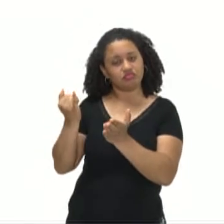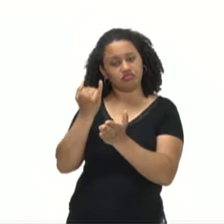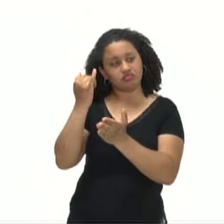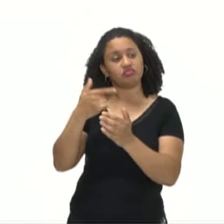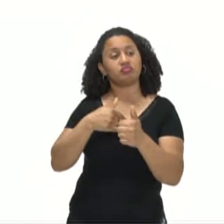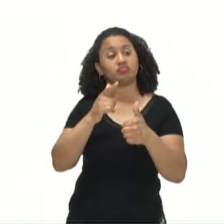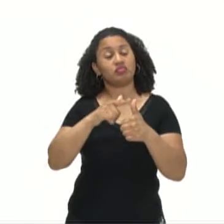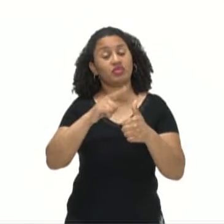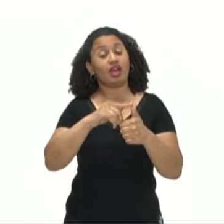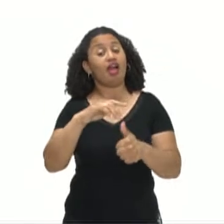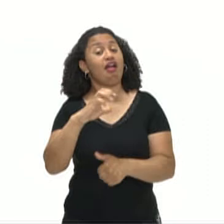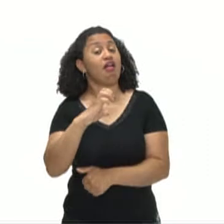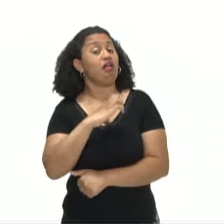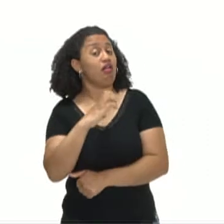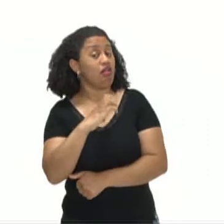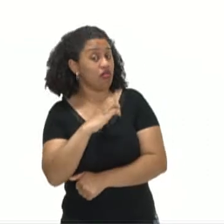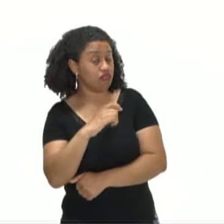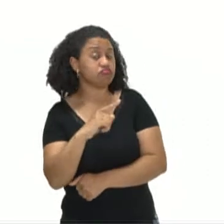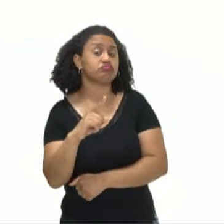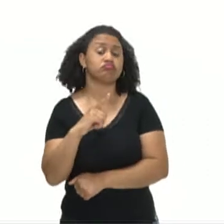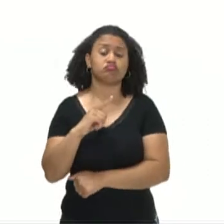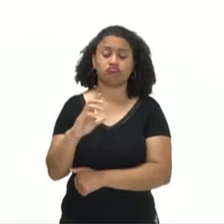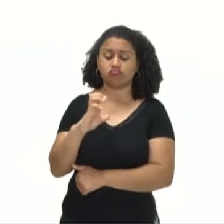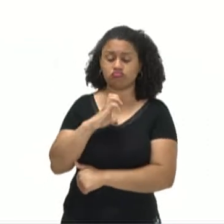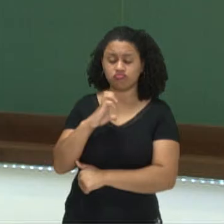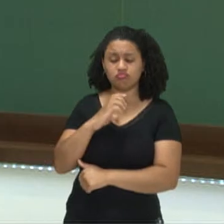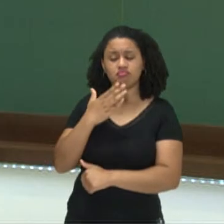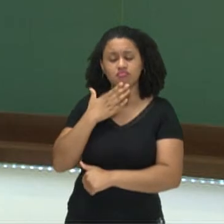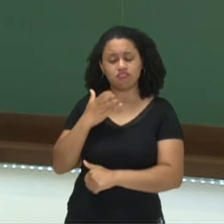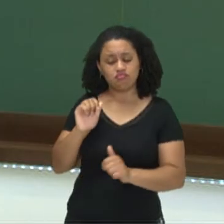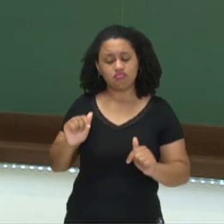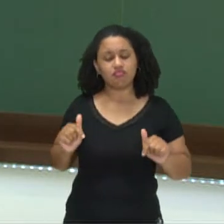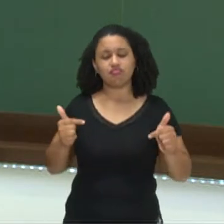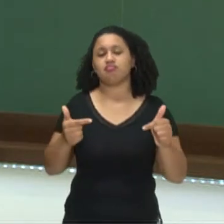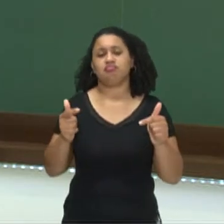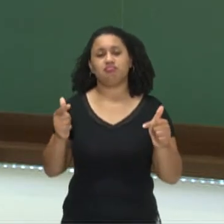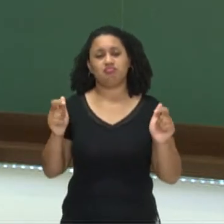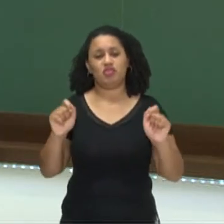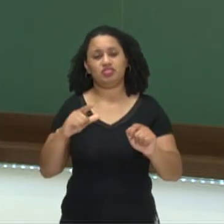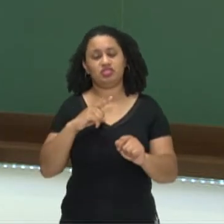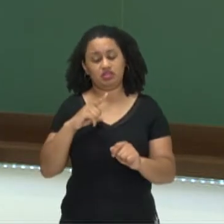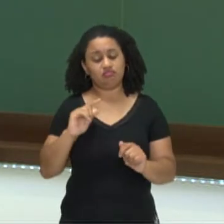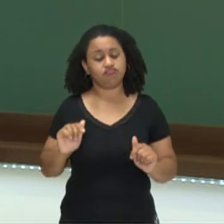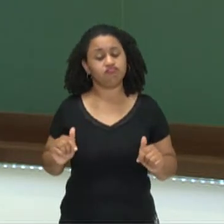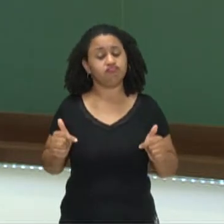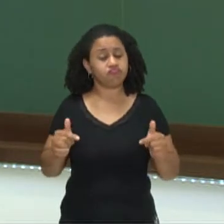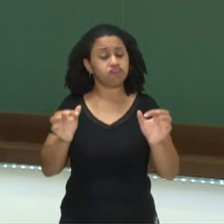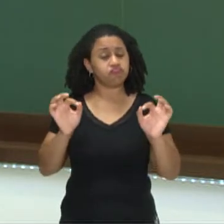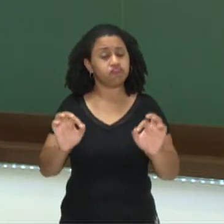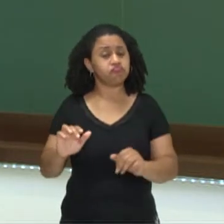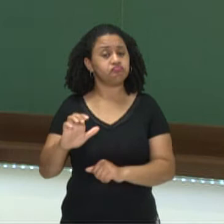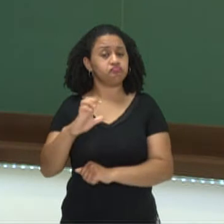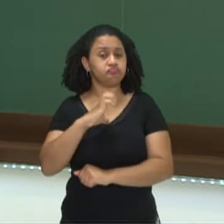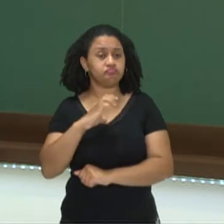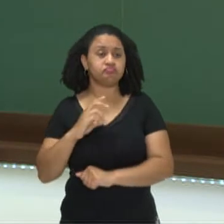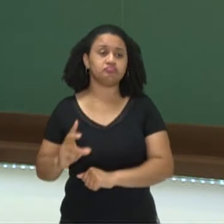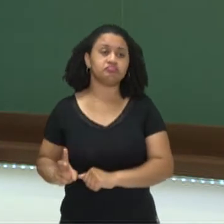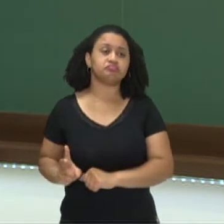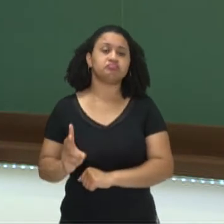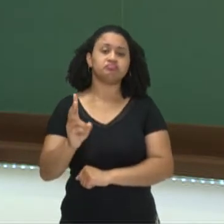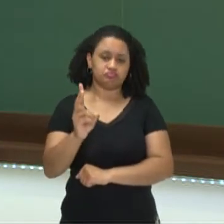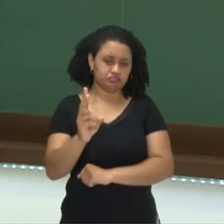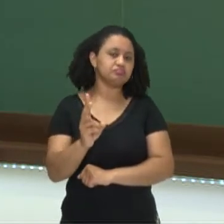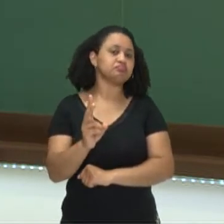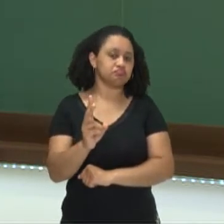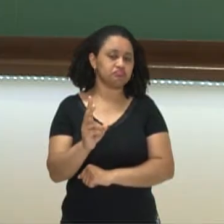Seja ético. A melhor atitude possível que você pode oferecer, sempre.